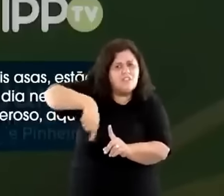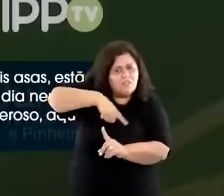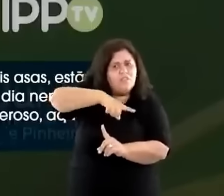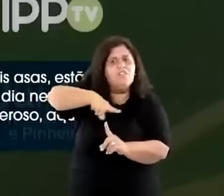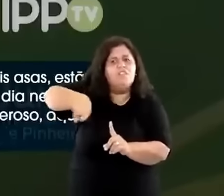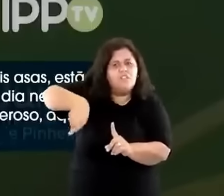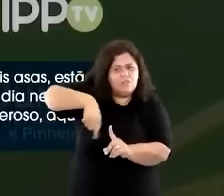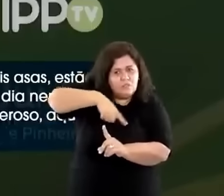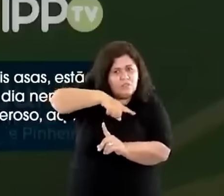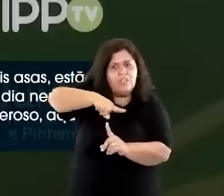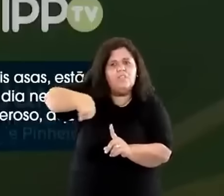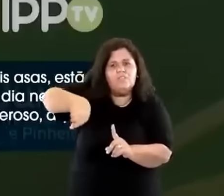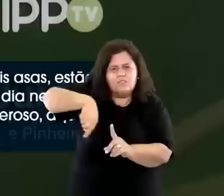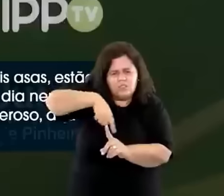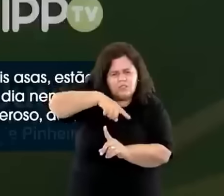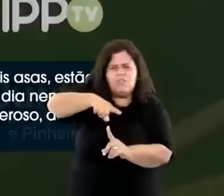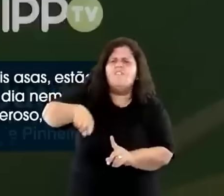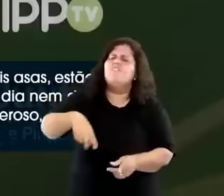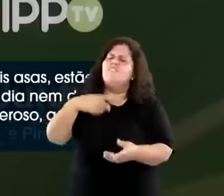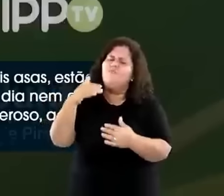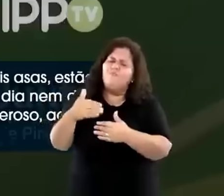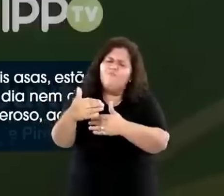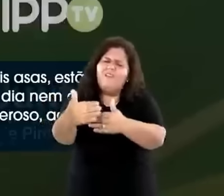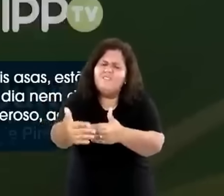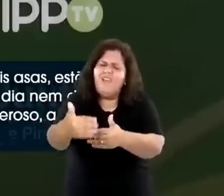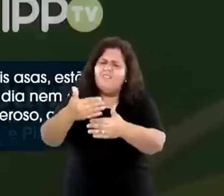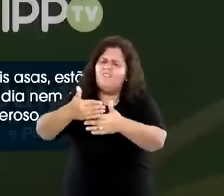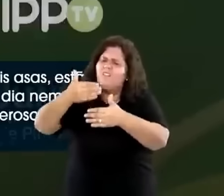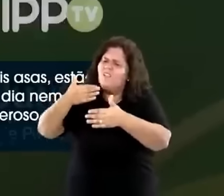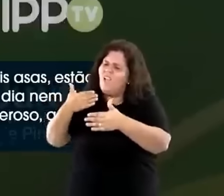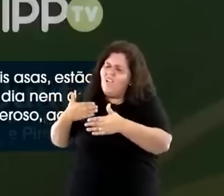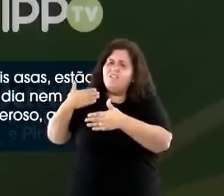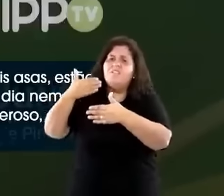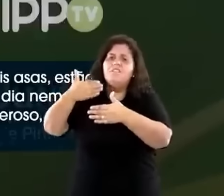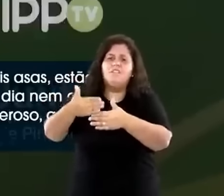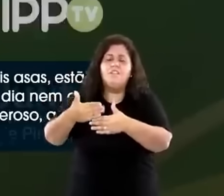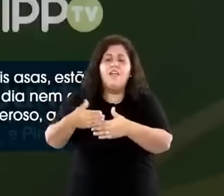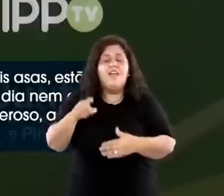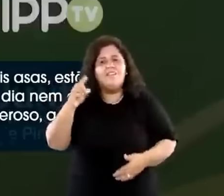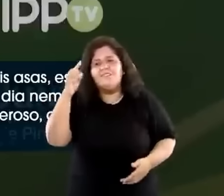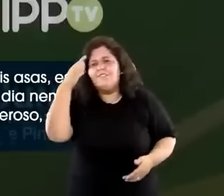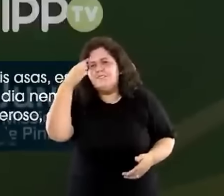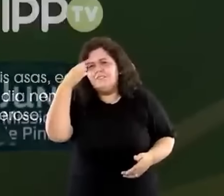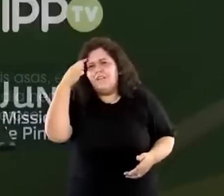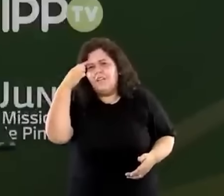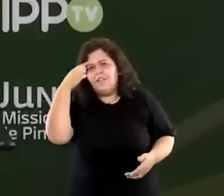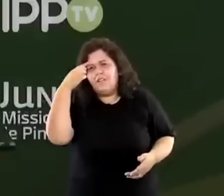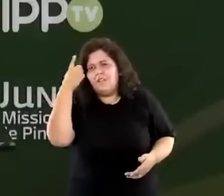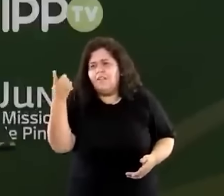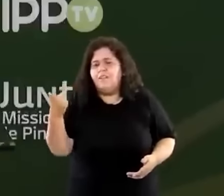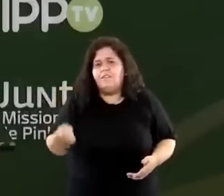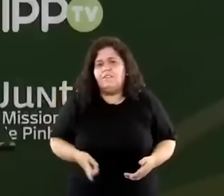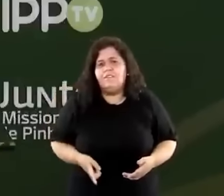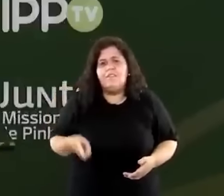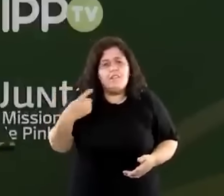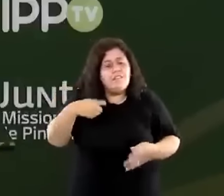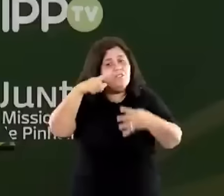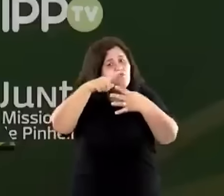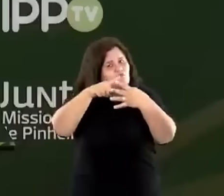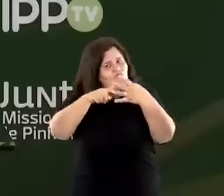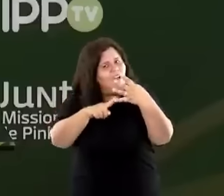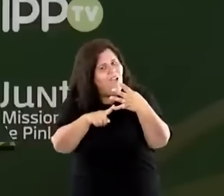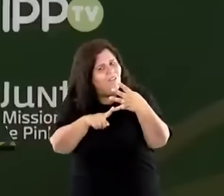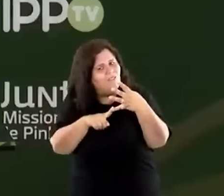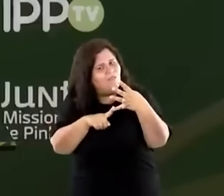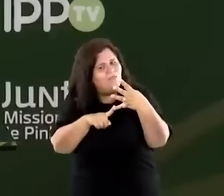o todo-poderoso aquele que era que é e que há de vir então a a ideia melhor penso eu é que esses quatro